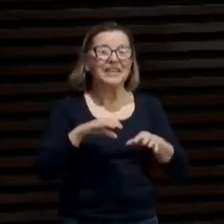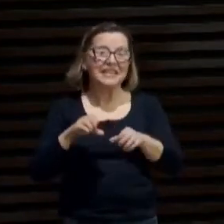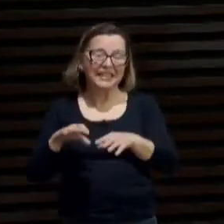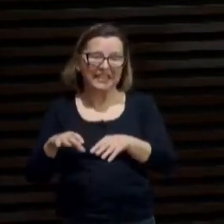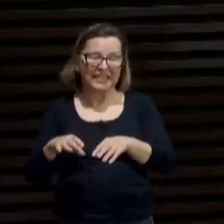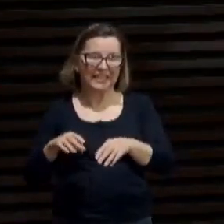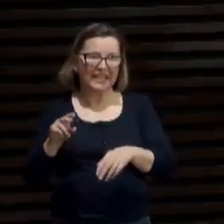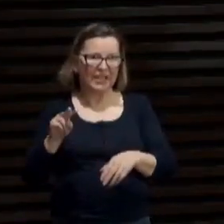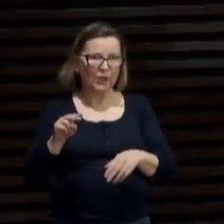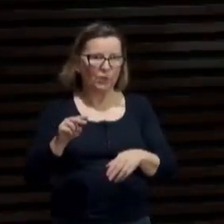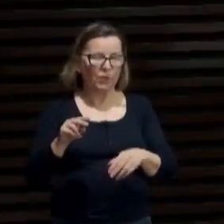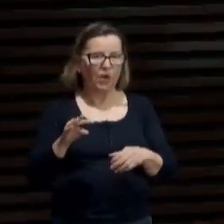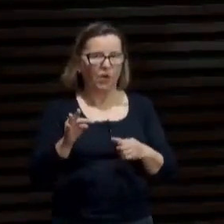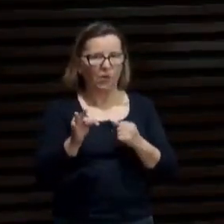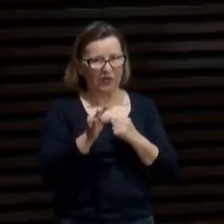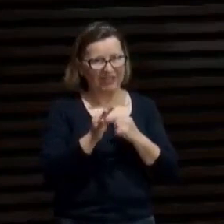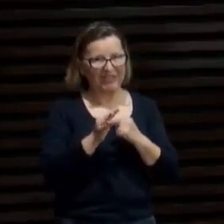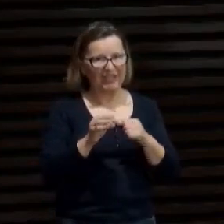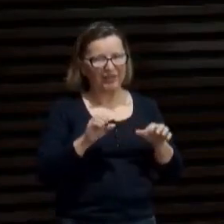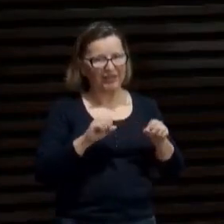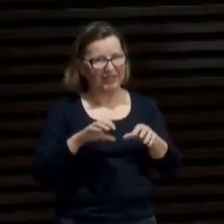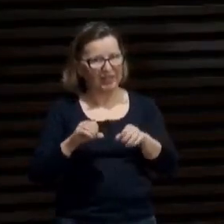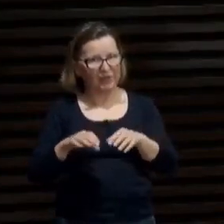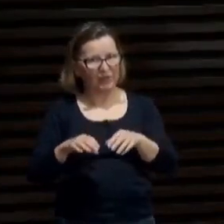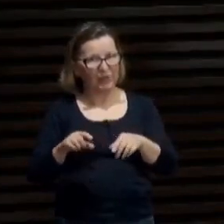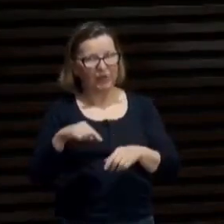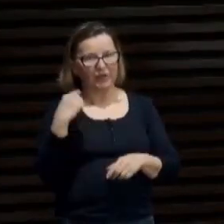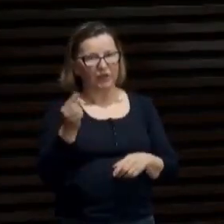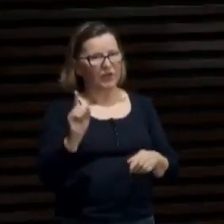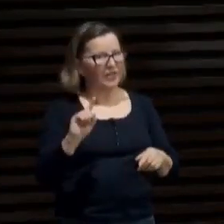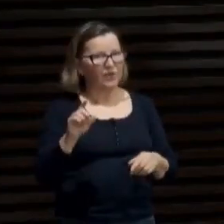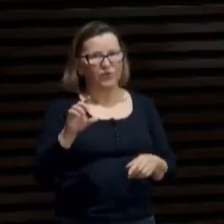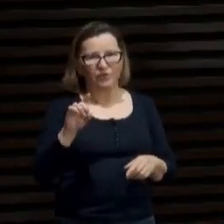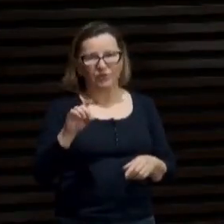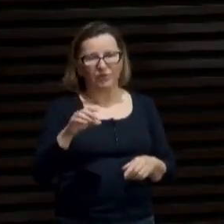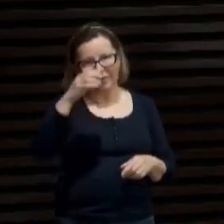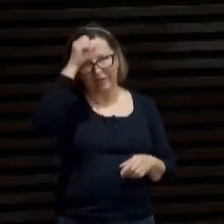Tiago ensinou, nós devemos ser não apenas ouvintes da palavra, mas praticantes dela.